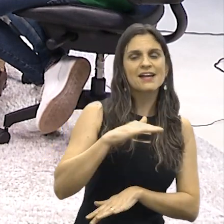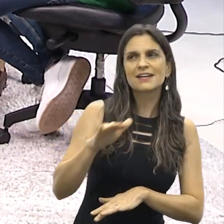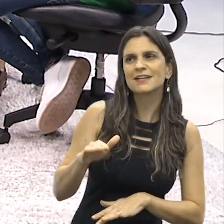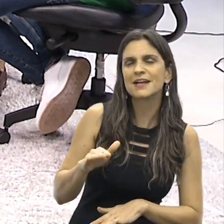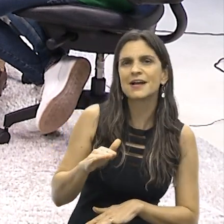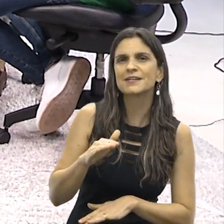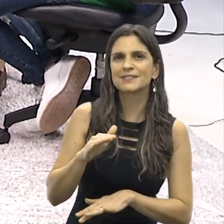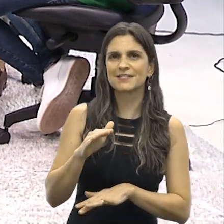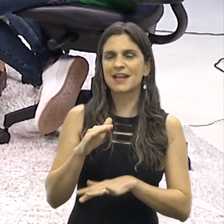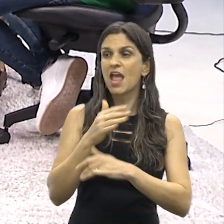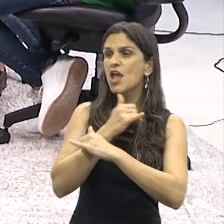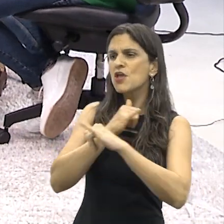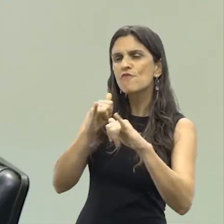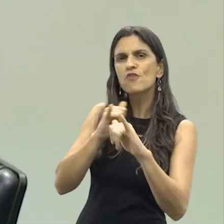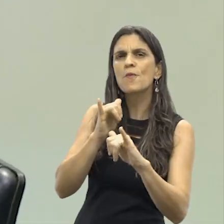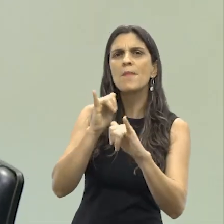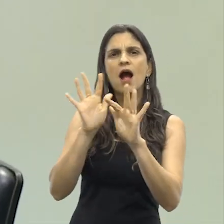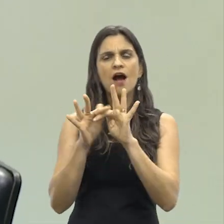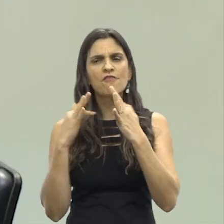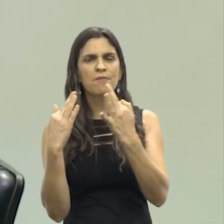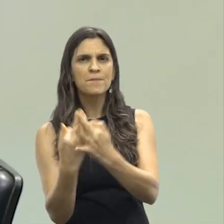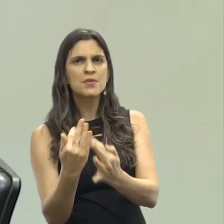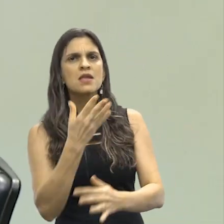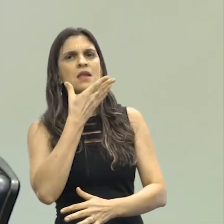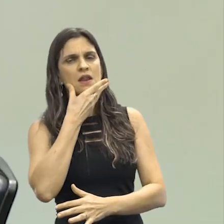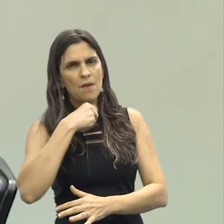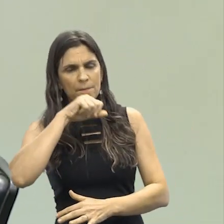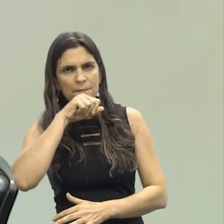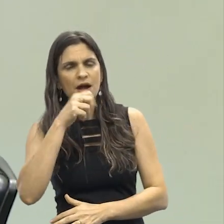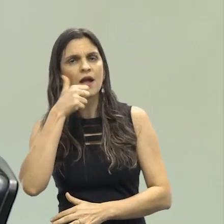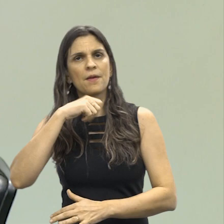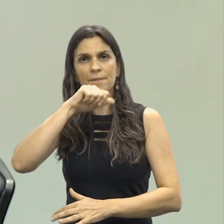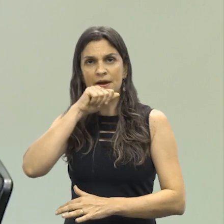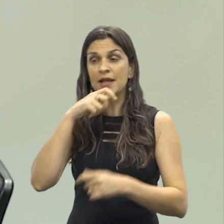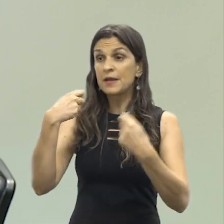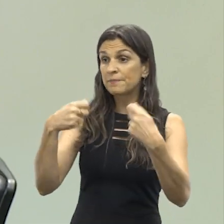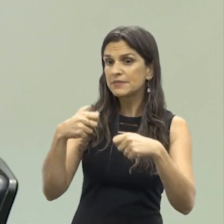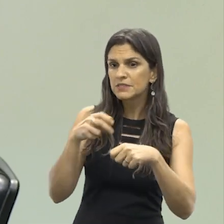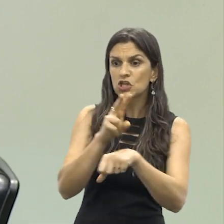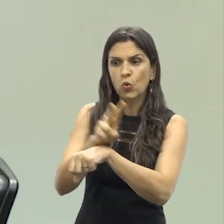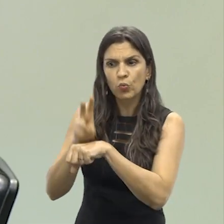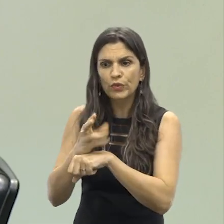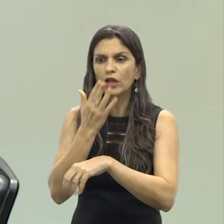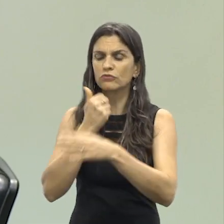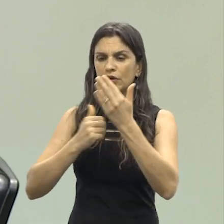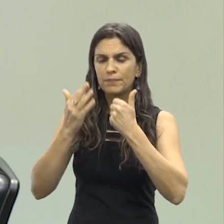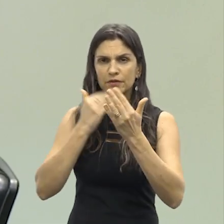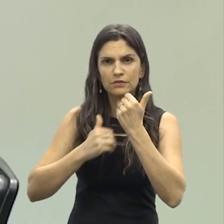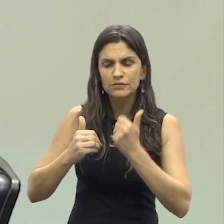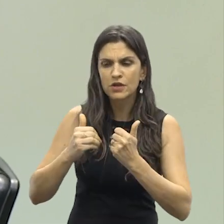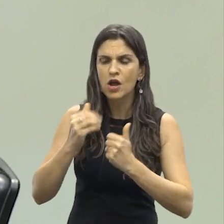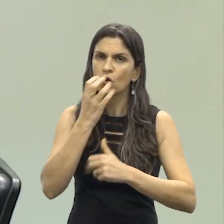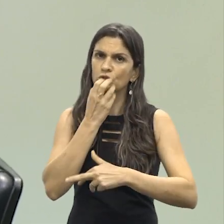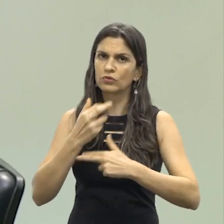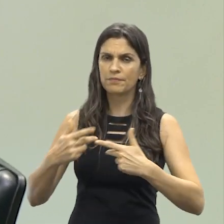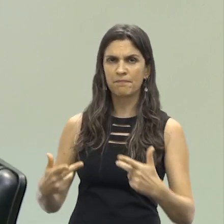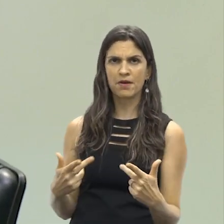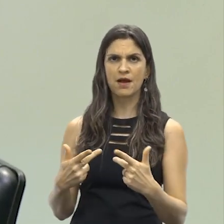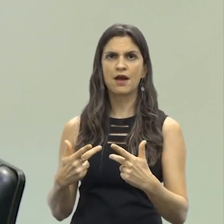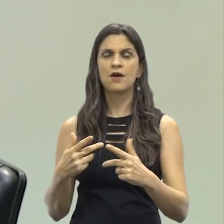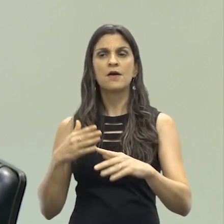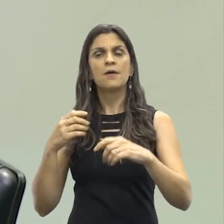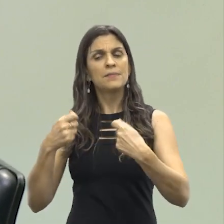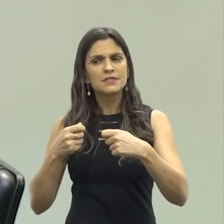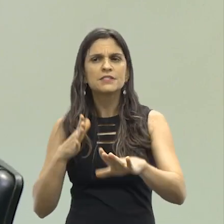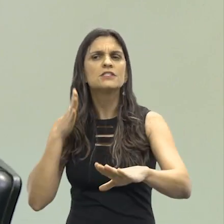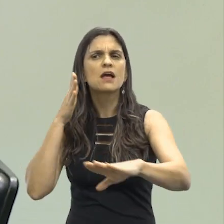pai sobre a limpeza do potinho de água, sobre trocar a ração, tem que levar o bichinho no pet que está doentinho, então assim, é muito importante. Então